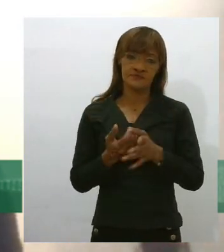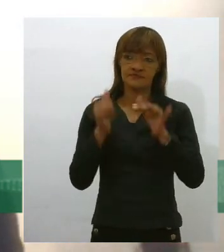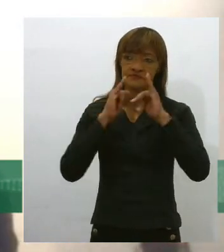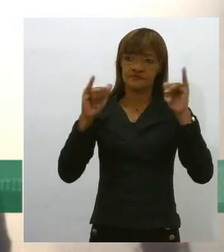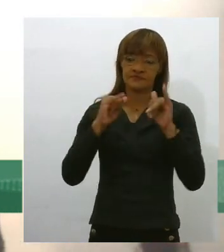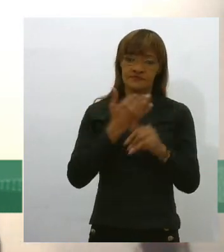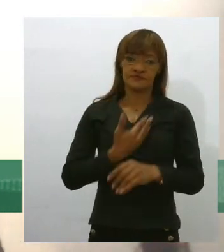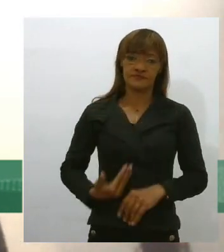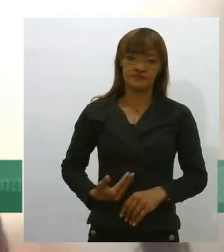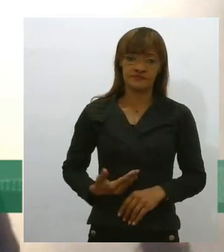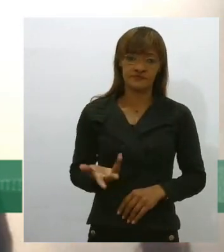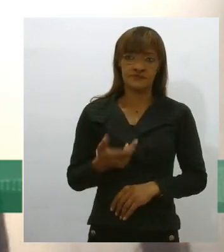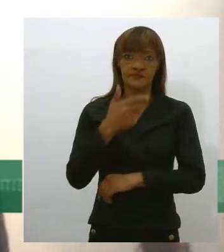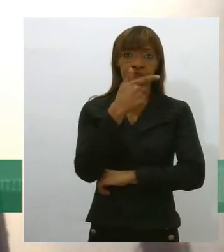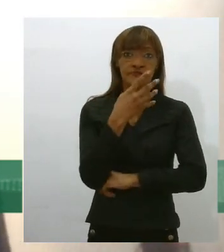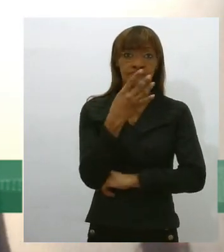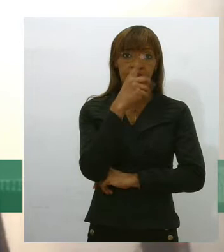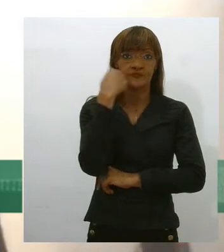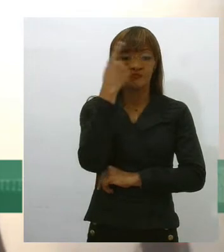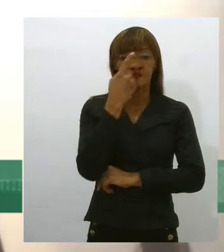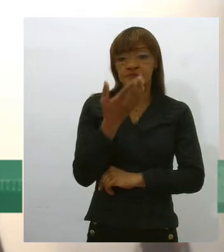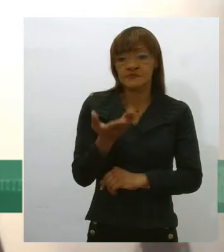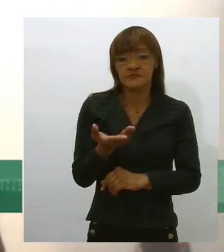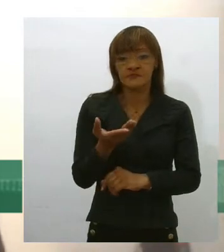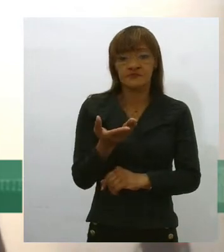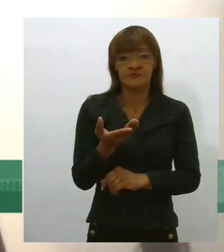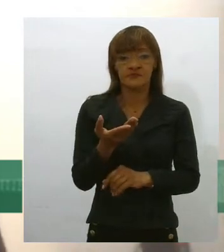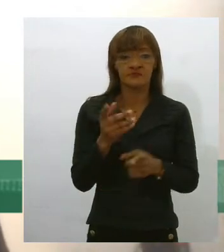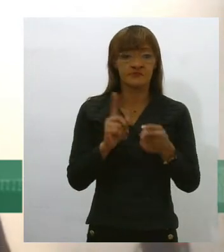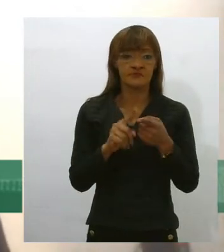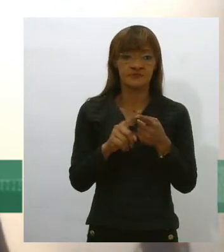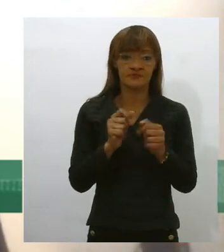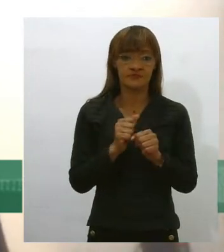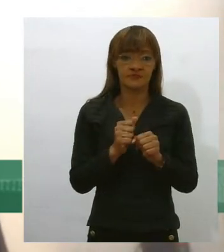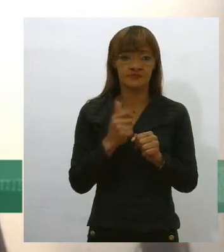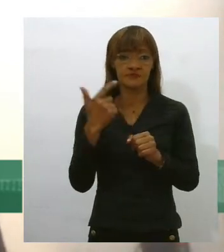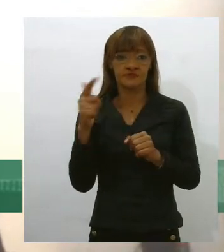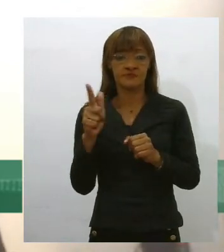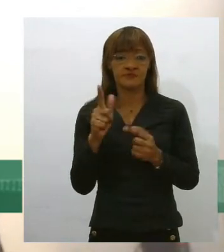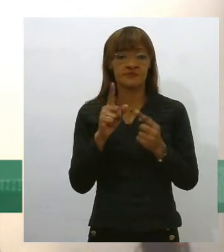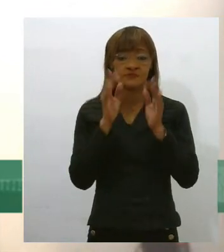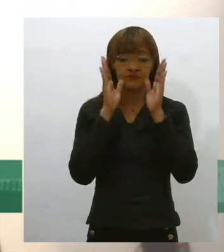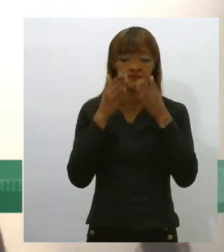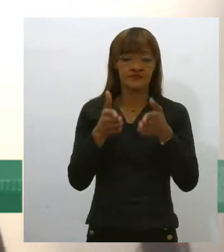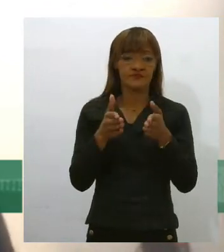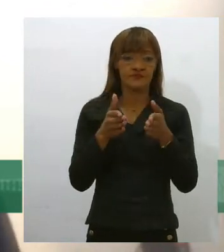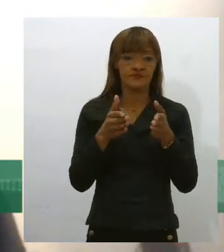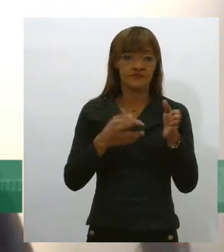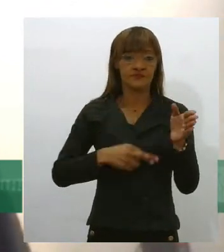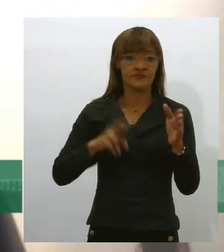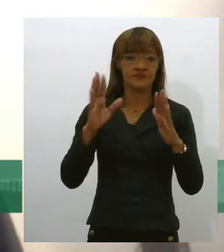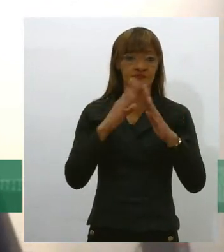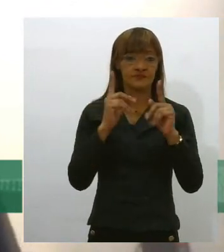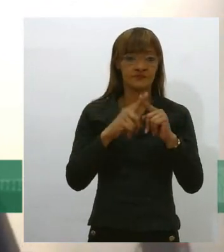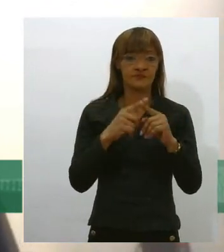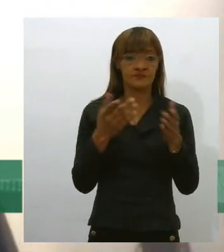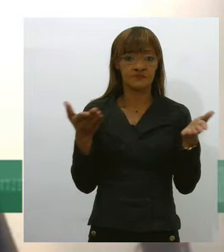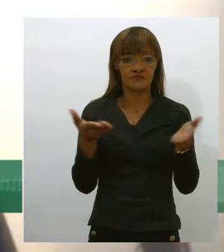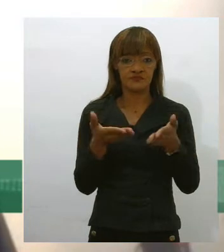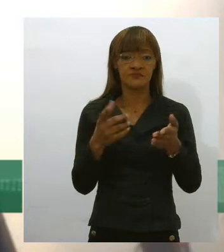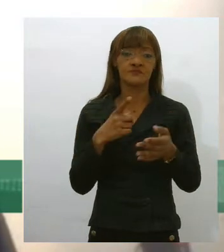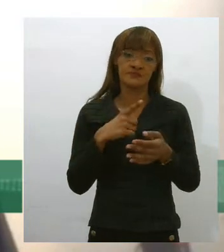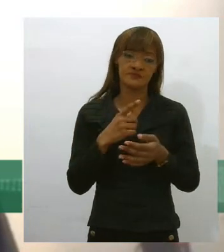vaso de 24 horas agora isso sem contar nos horários religiosos destinados a as igrejas eletrônicas como a